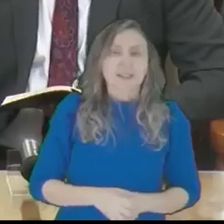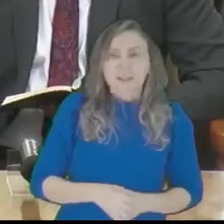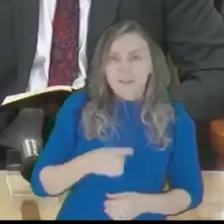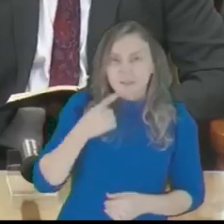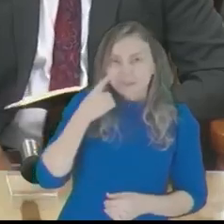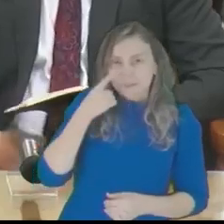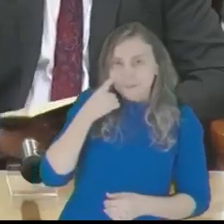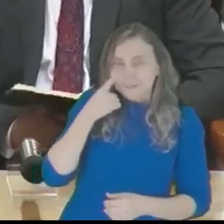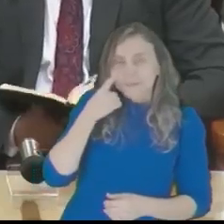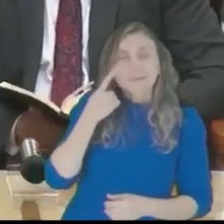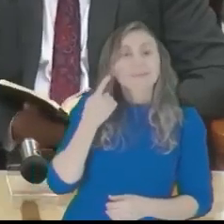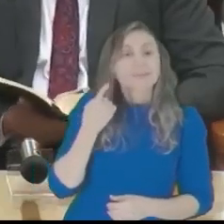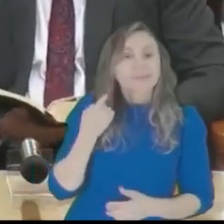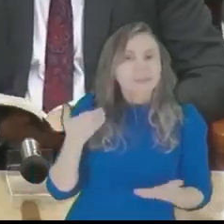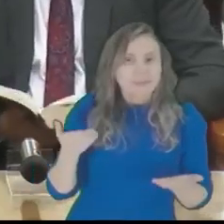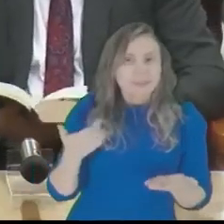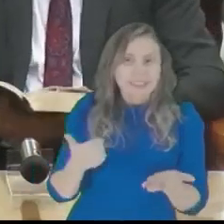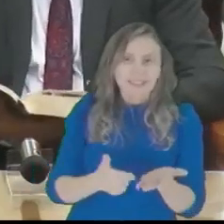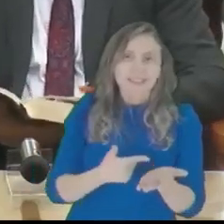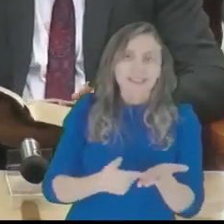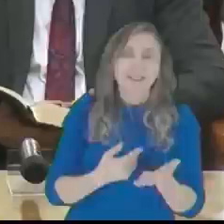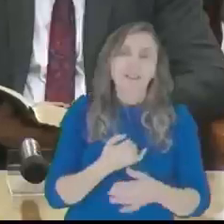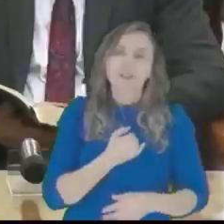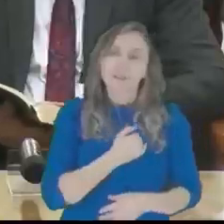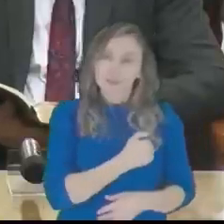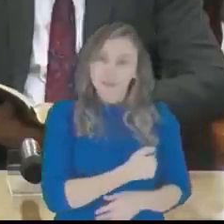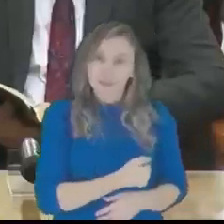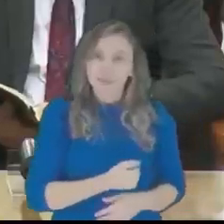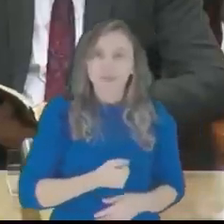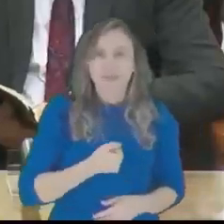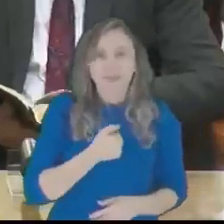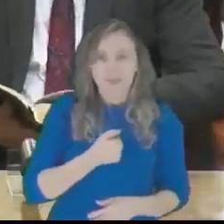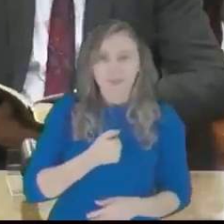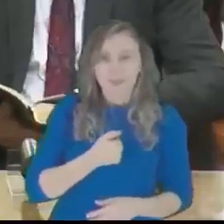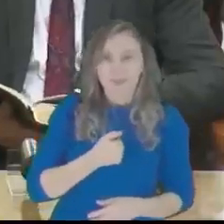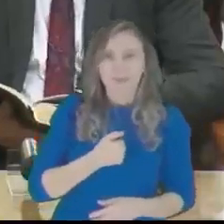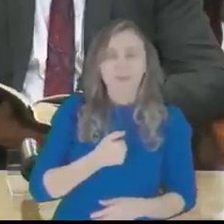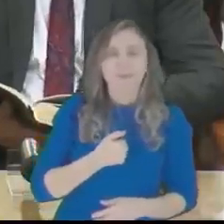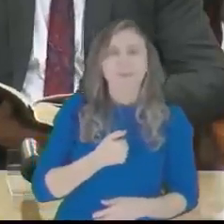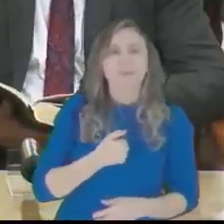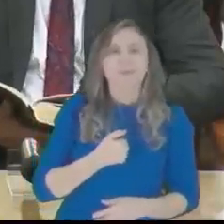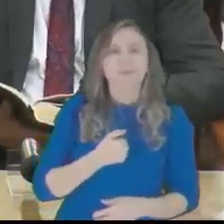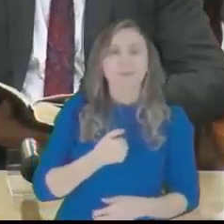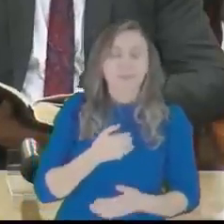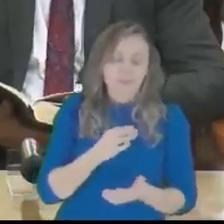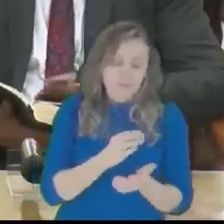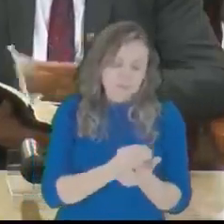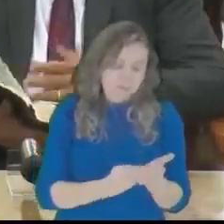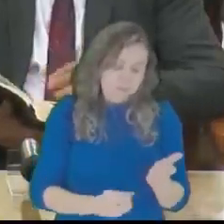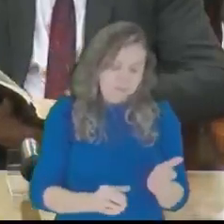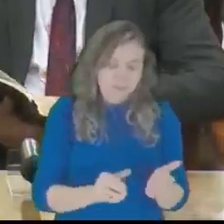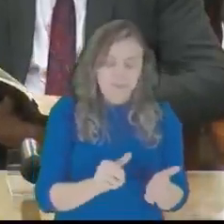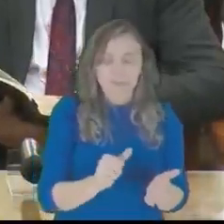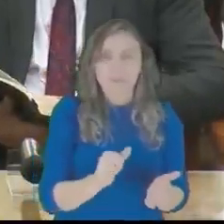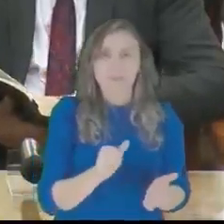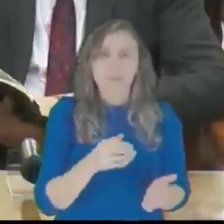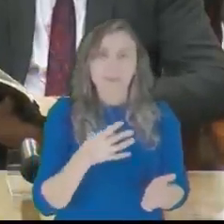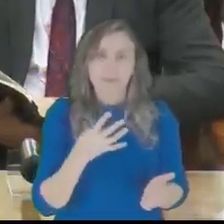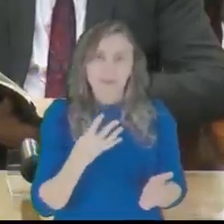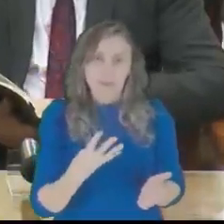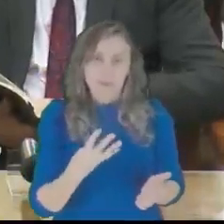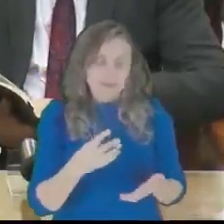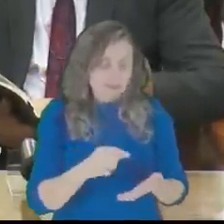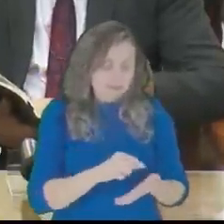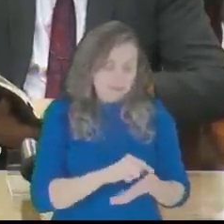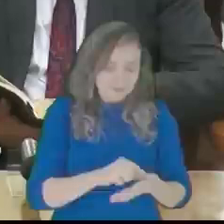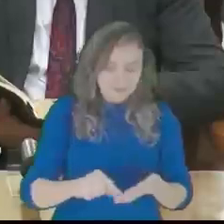São João, Jesus falando dessa promessa, a promessa do Pai, São João 14, 17. É só voltar um pouquinho as páginas